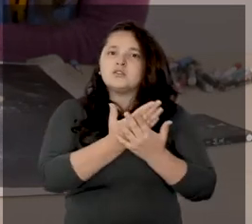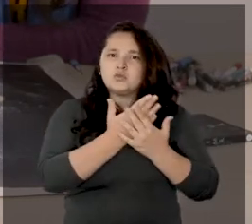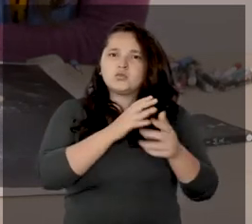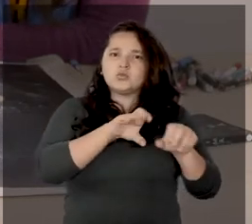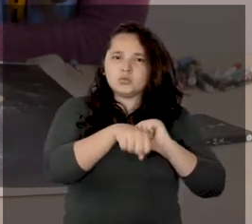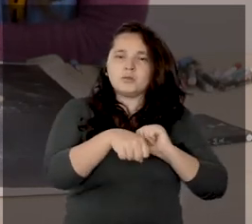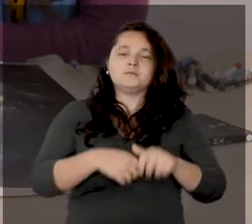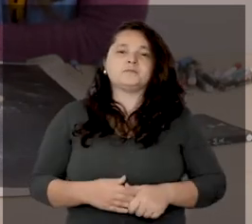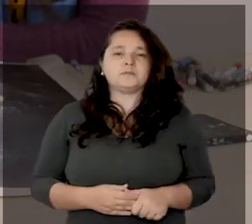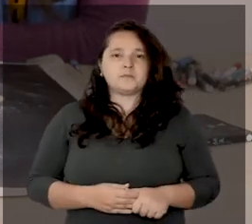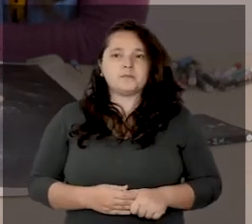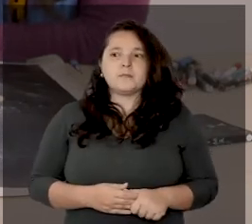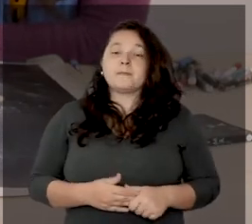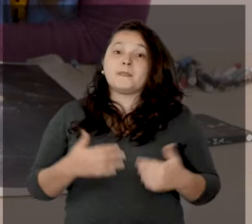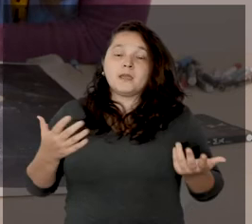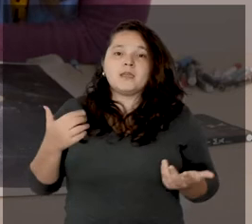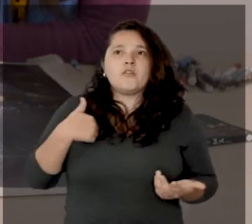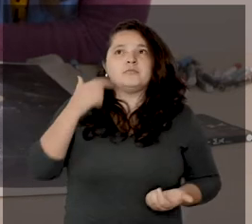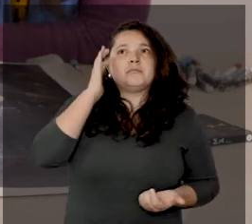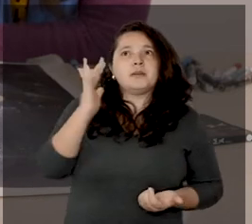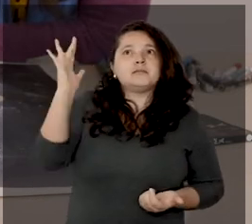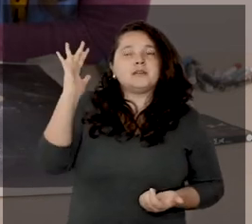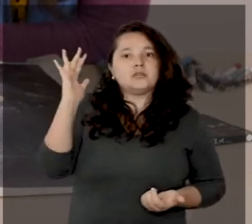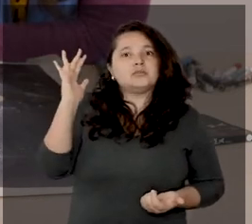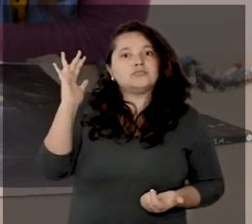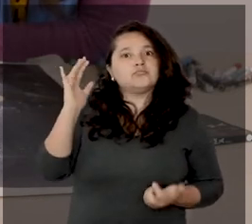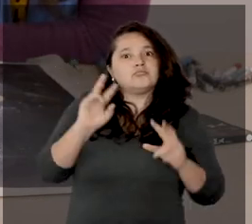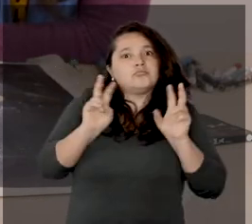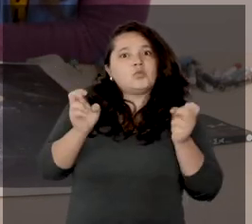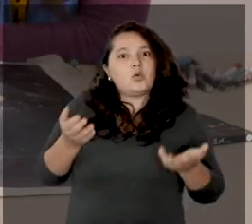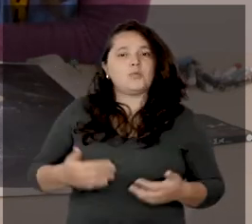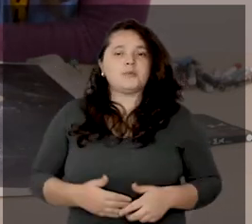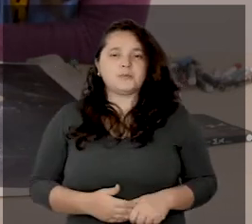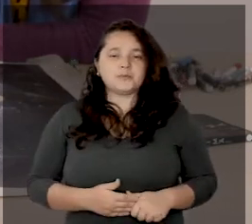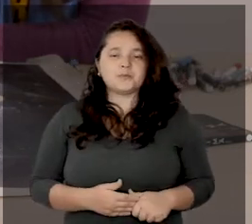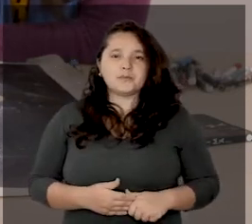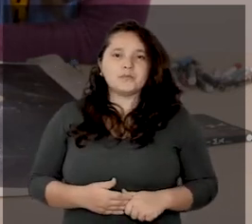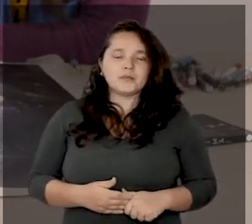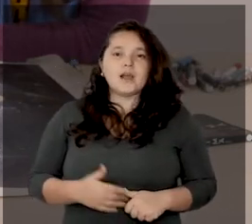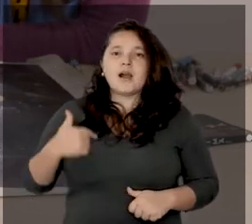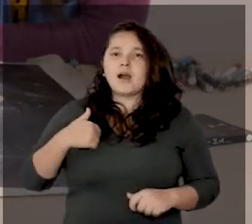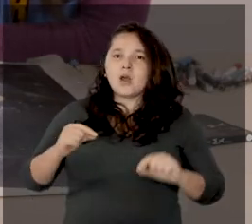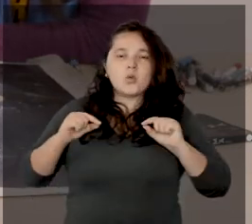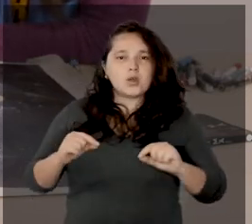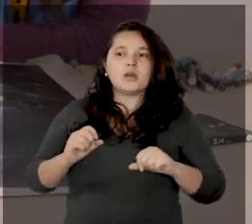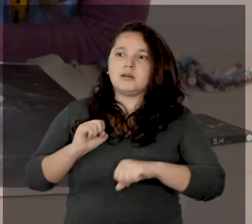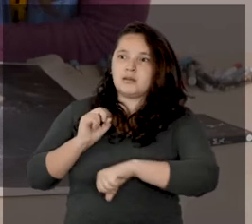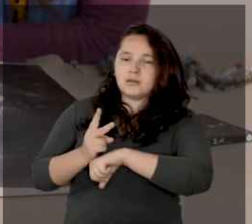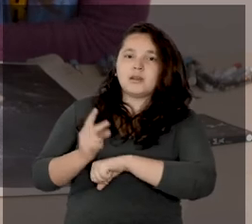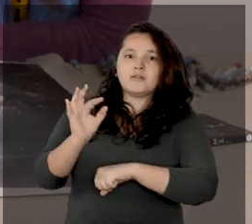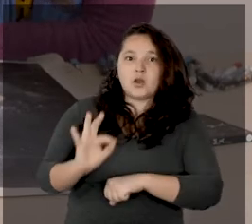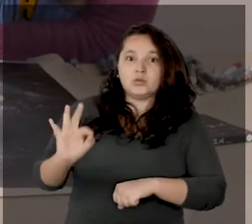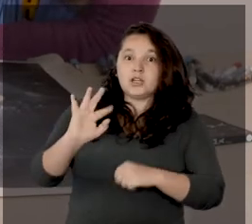o meu imaginário. E aí eu comecei a entrei na faculdade de artes e desde